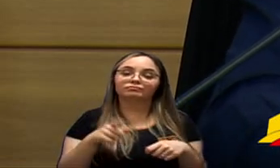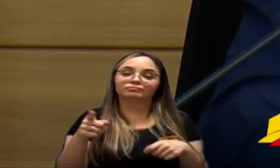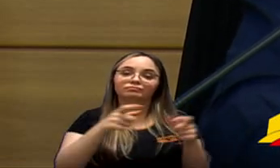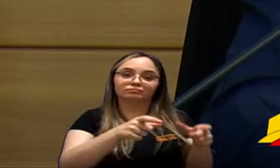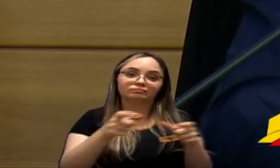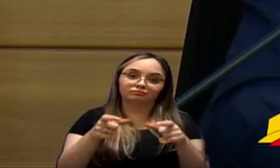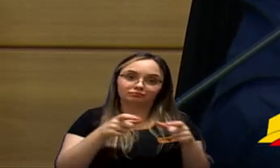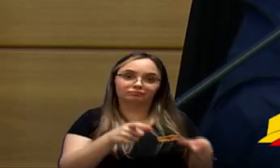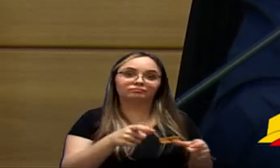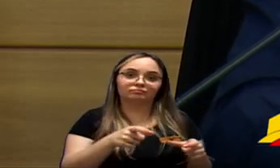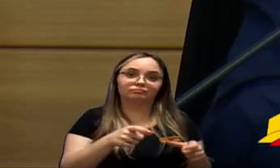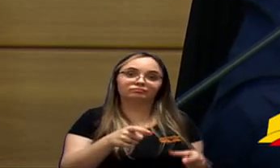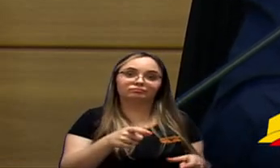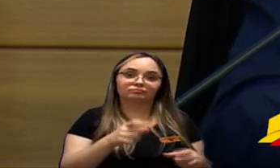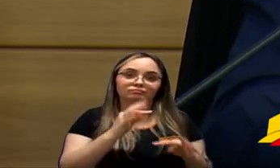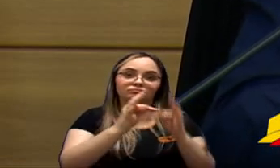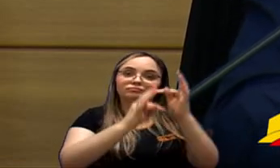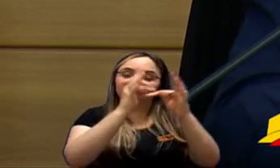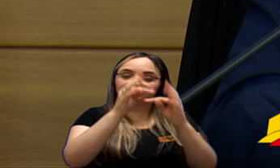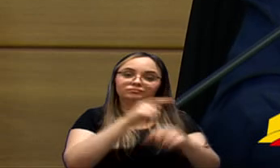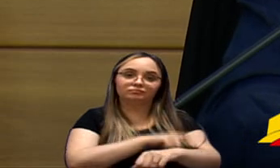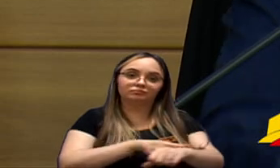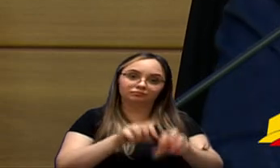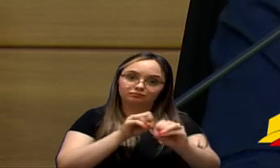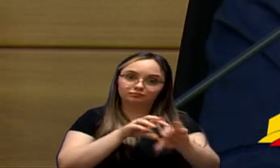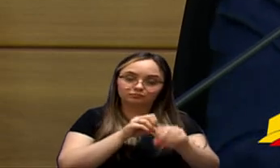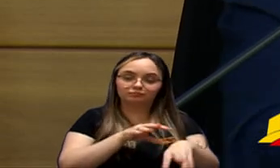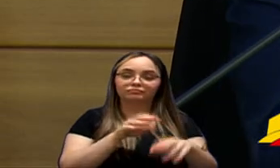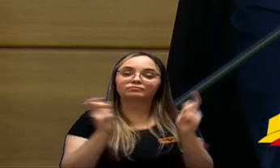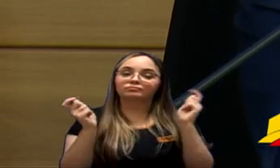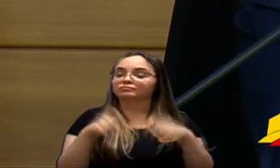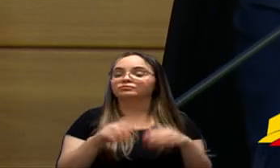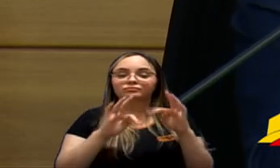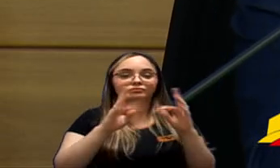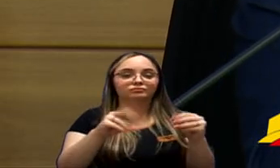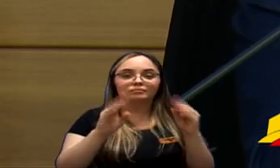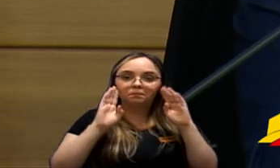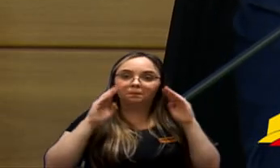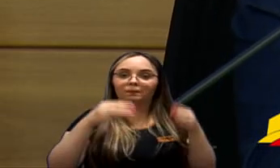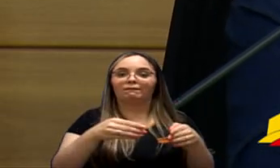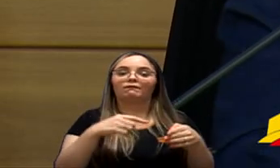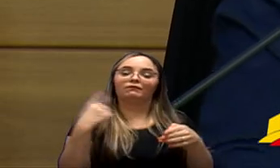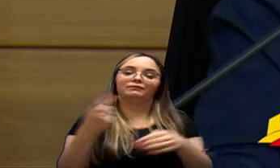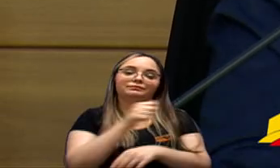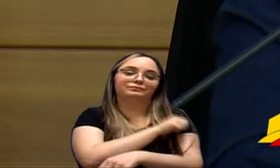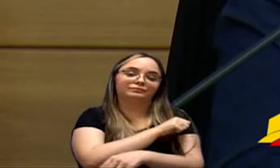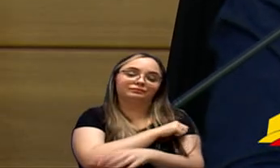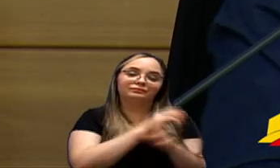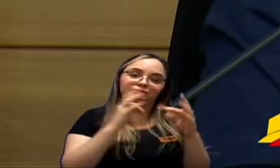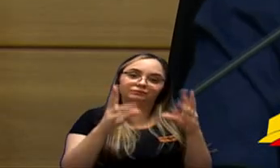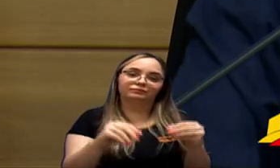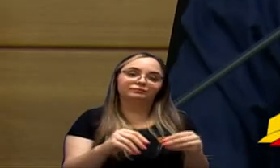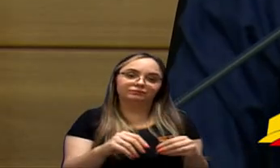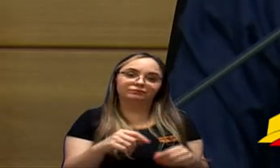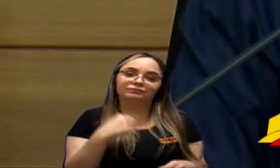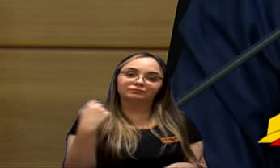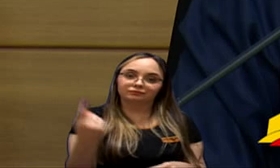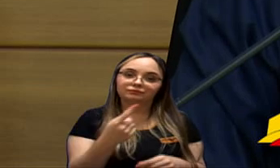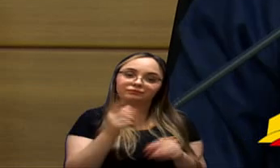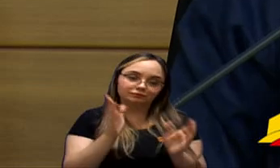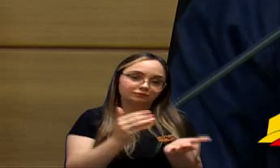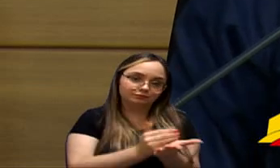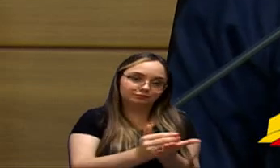nos dispositivos da tecnologia educacional e que estejam totalmente voltados para os nossos alunos. Essa licitação do serviço ela está em